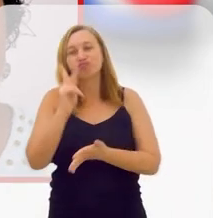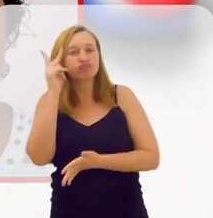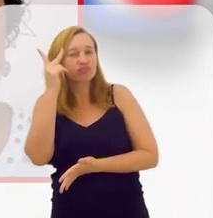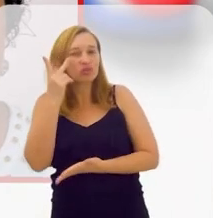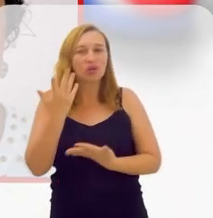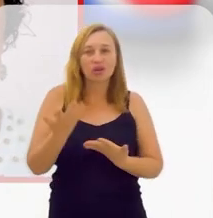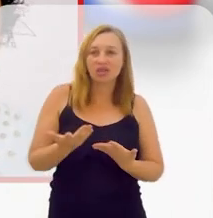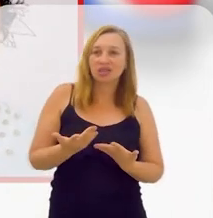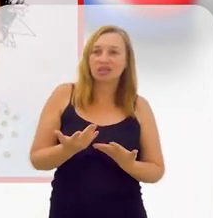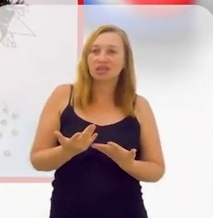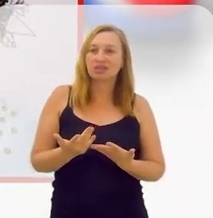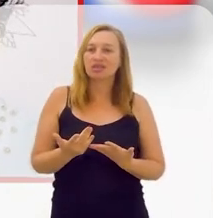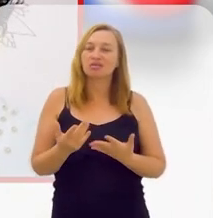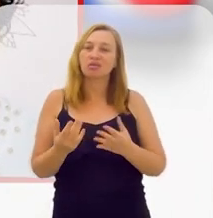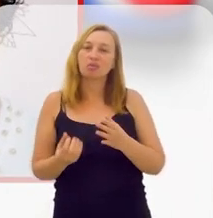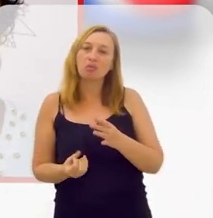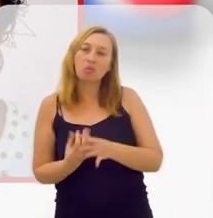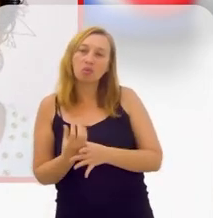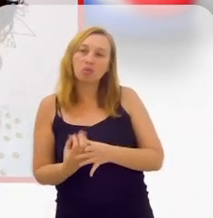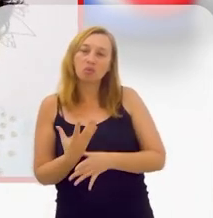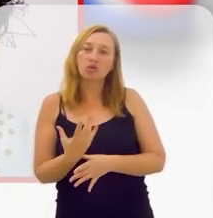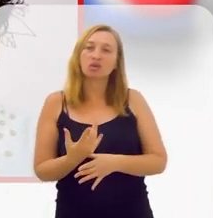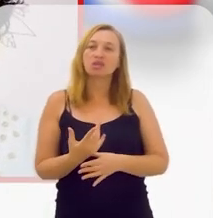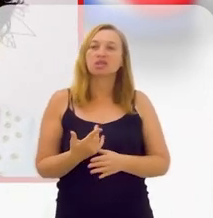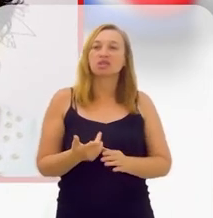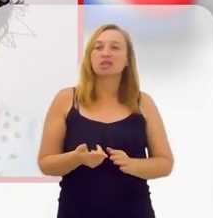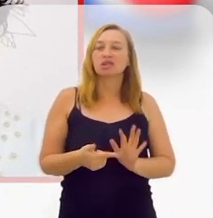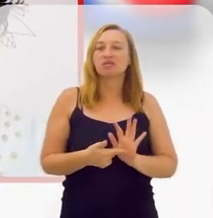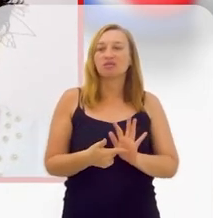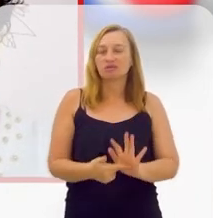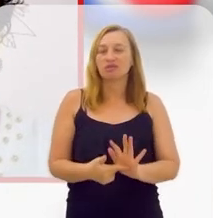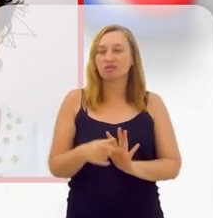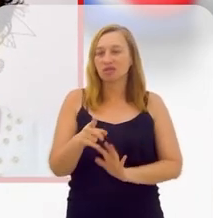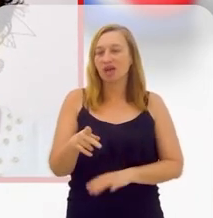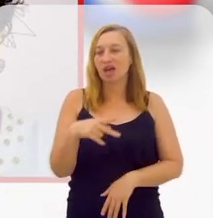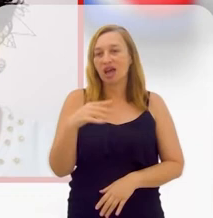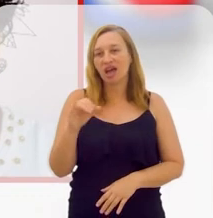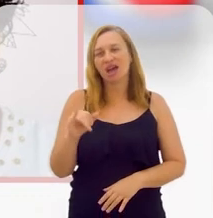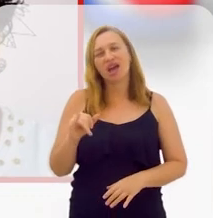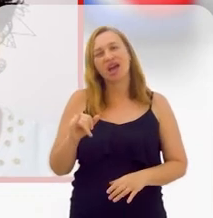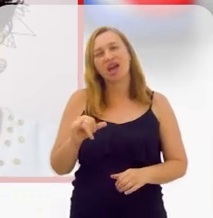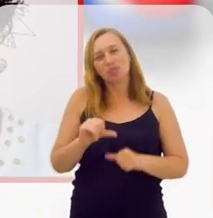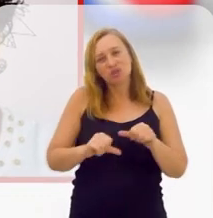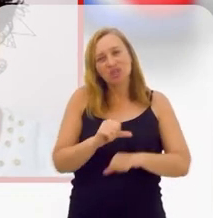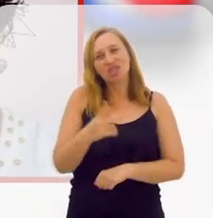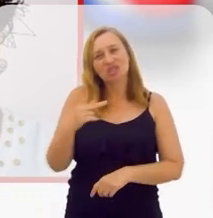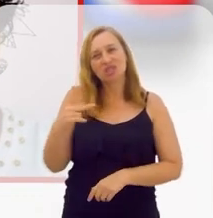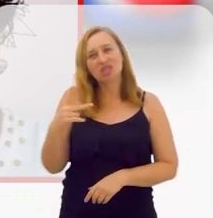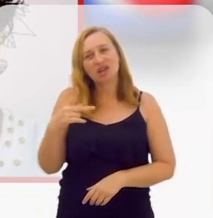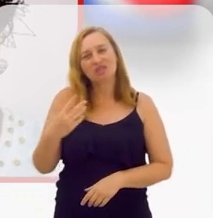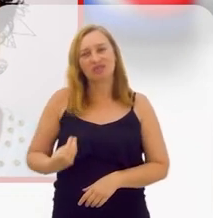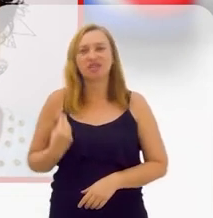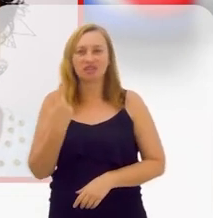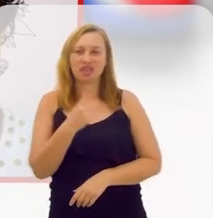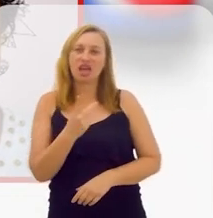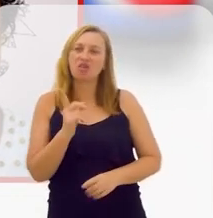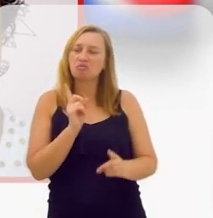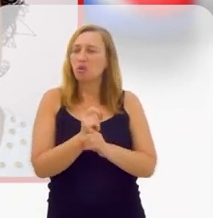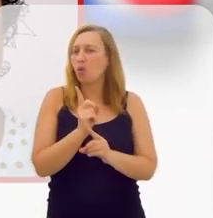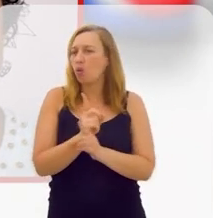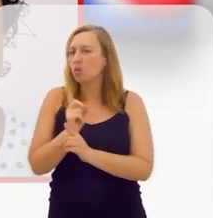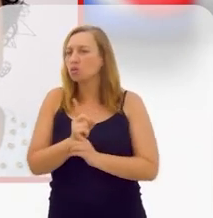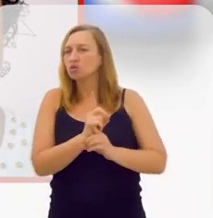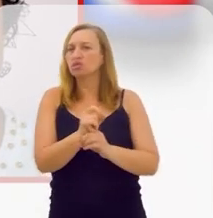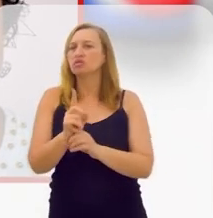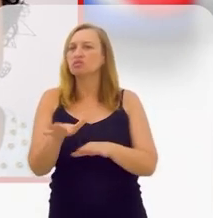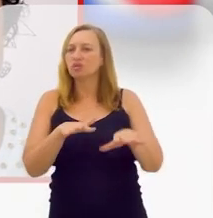Alguma história de alguma produtora que tenha passado para você a mudança na vida dela? Ou em algum